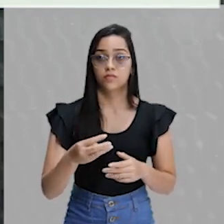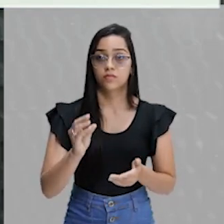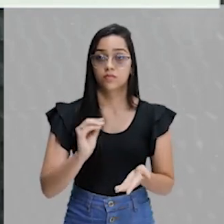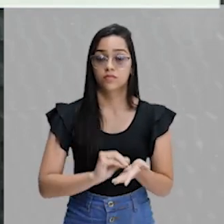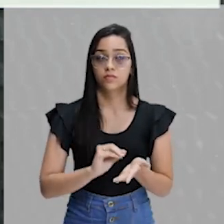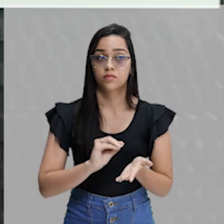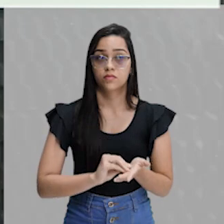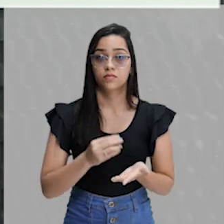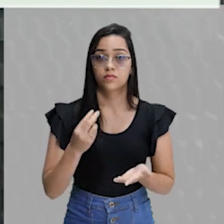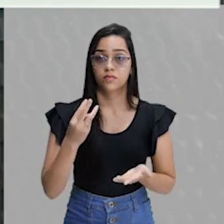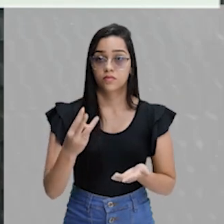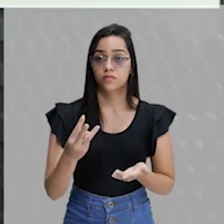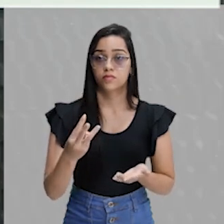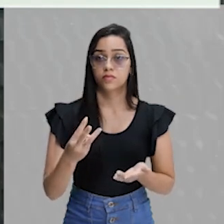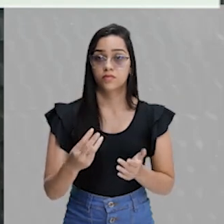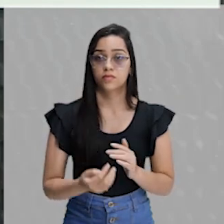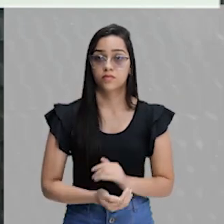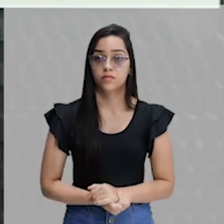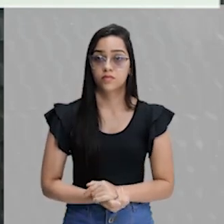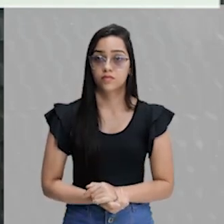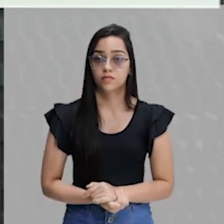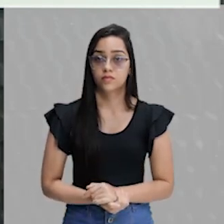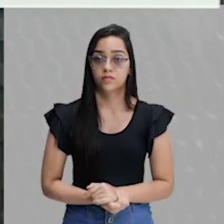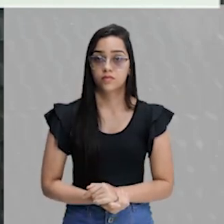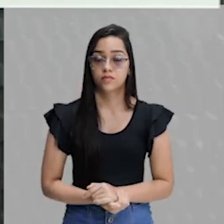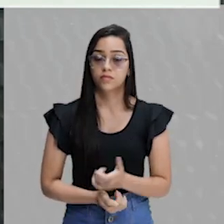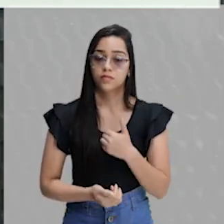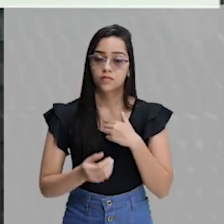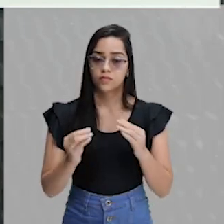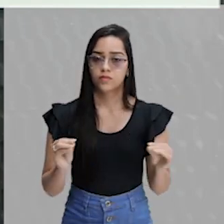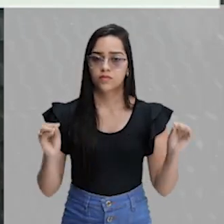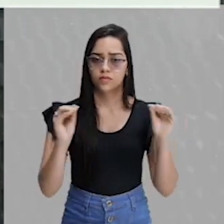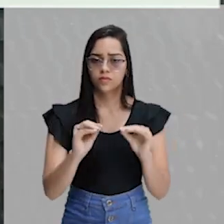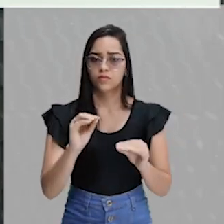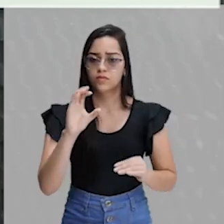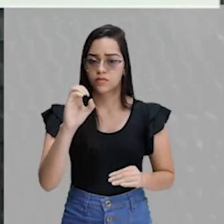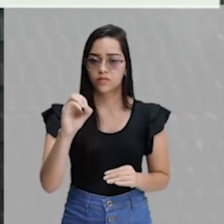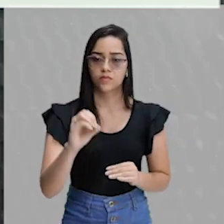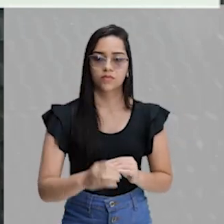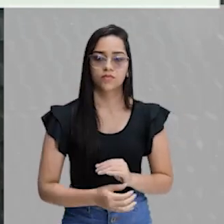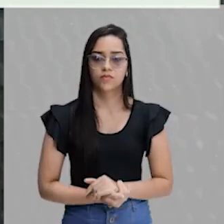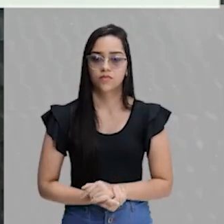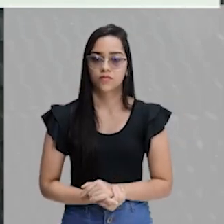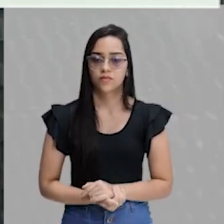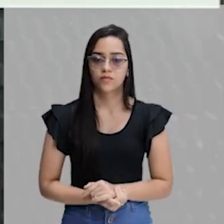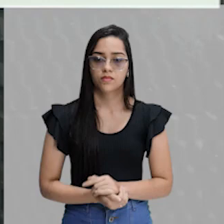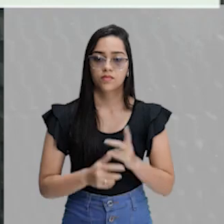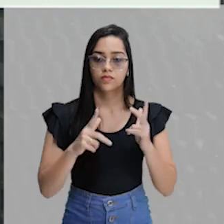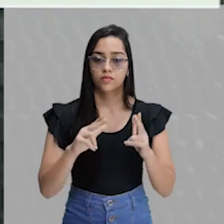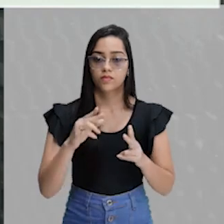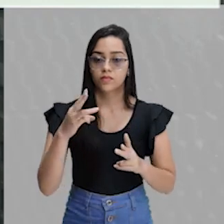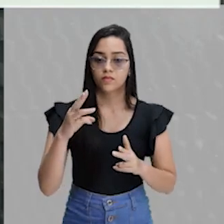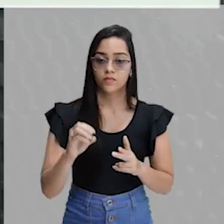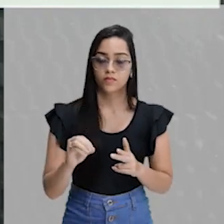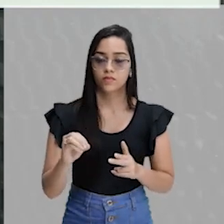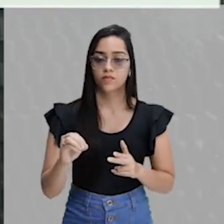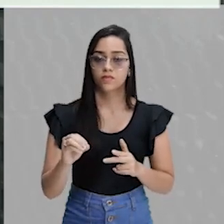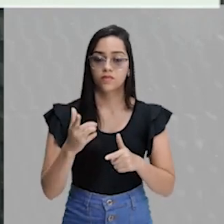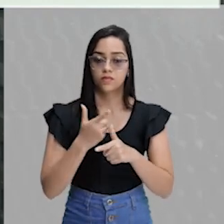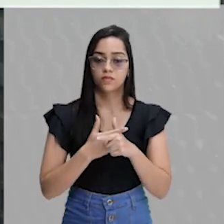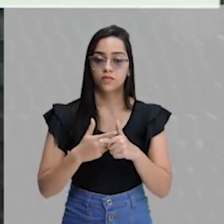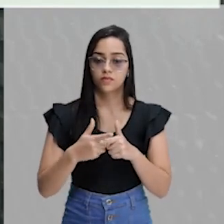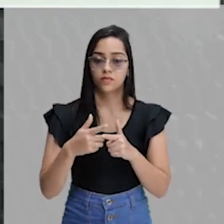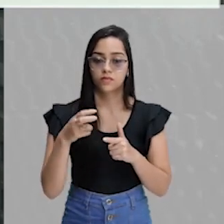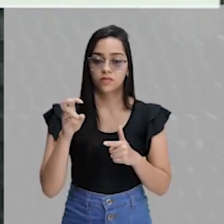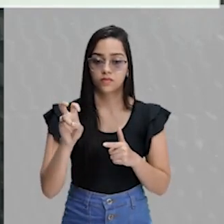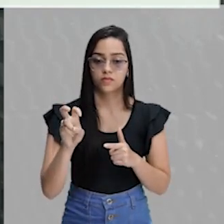faltando 3, ó. Certo? Aí eu coloco aqui um zero. Fica 30, né? 30 dividido